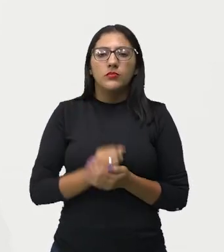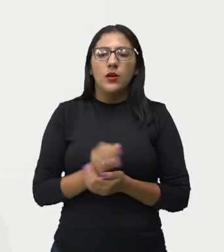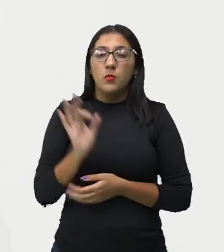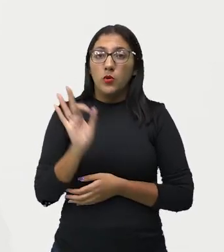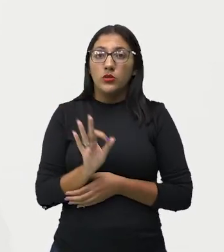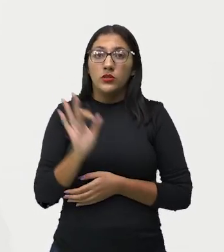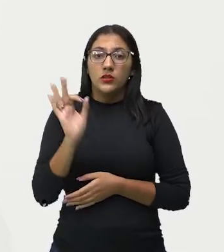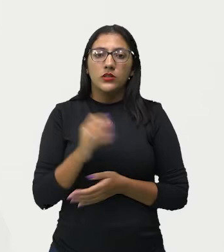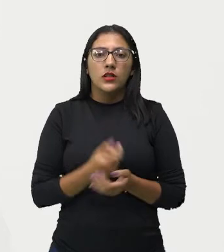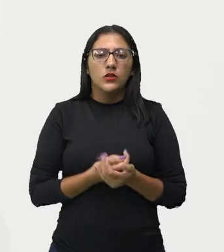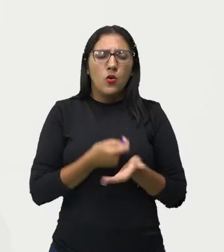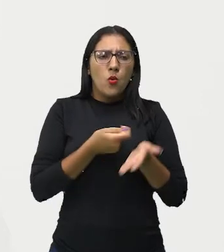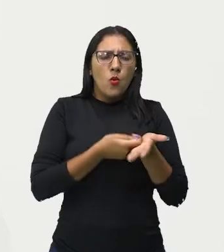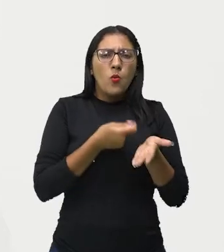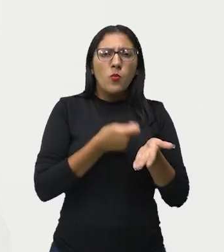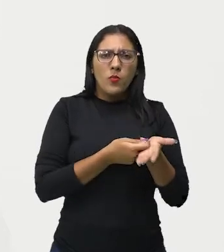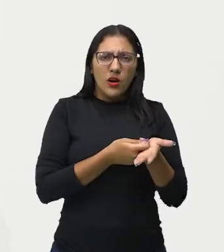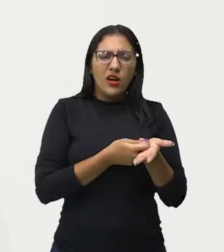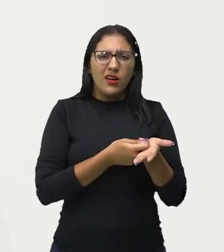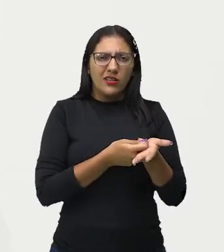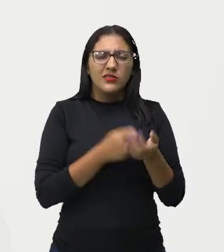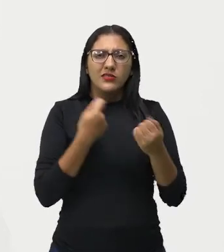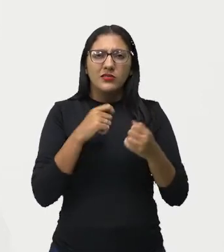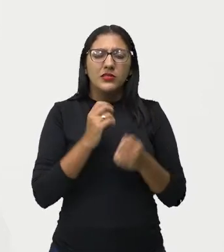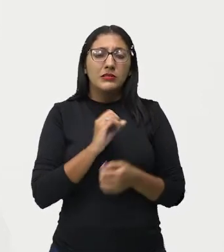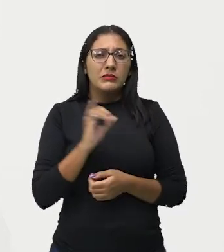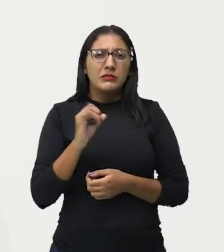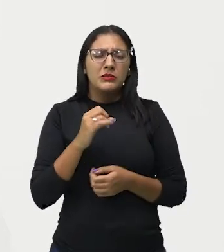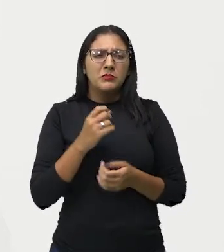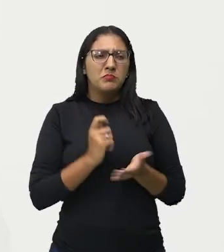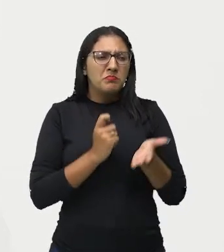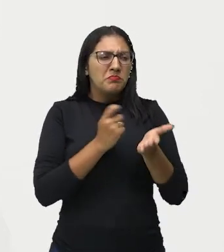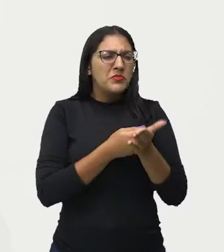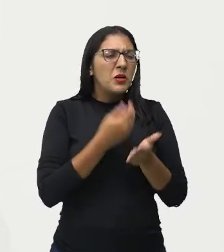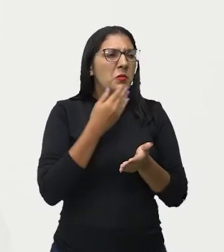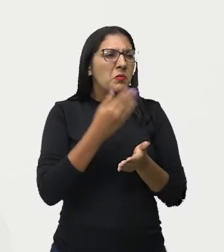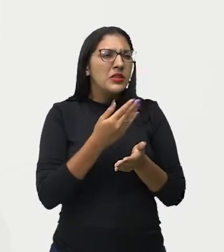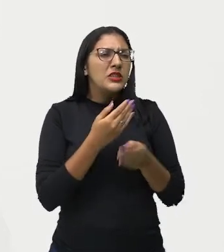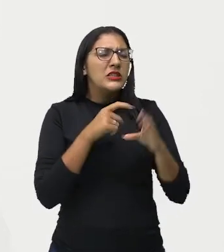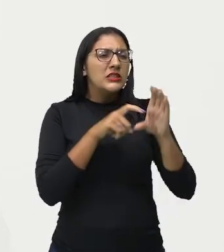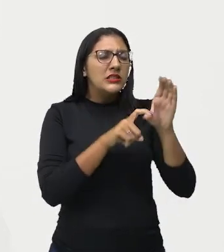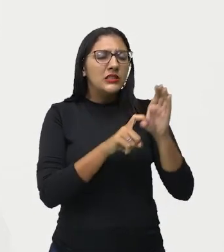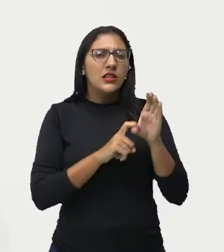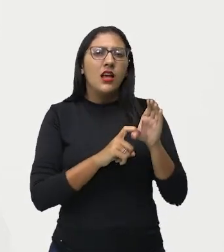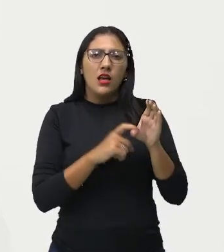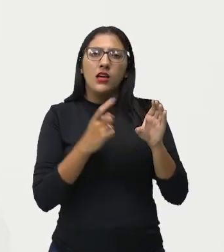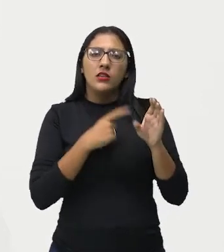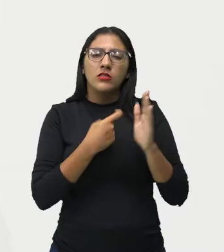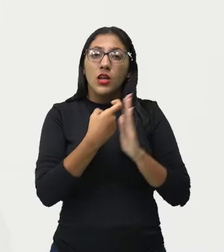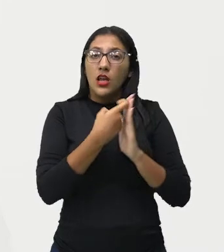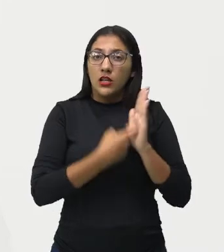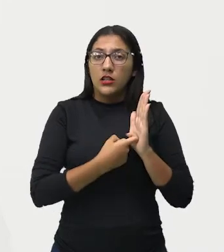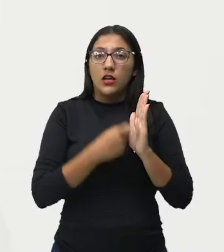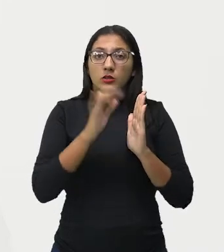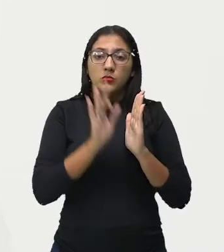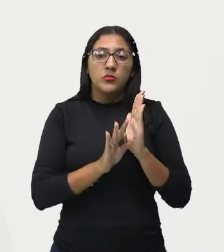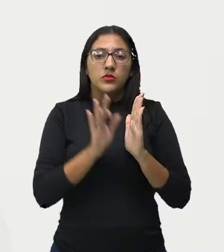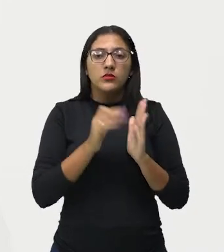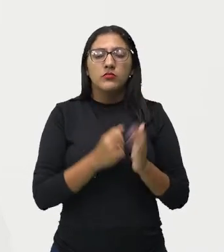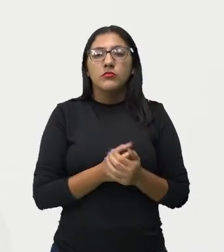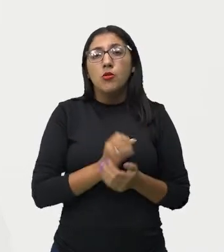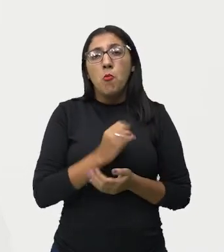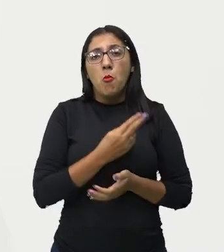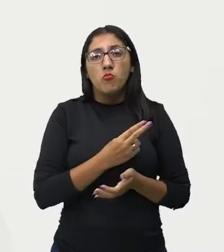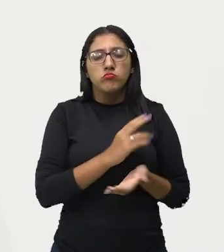ó, cobrada, né? Se você fez um empréstimo, vão te cobrar uma taxa de juros,